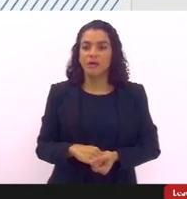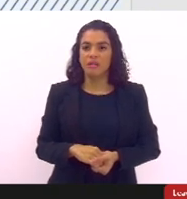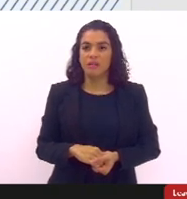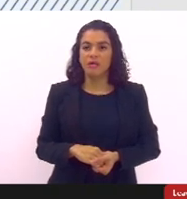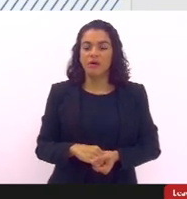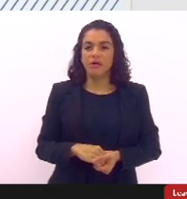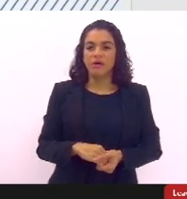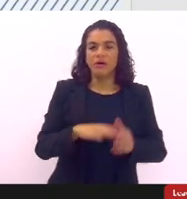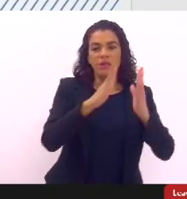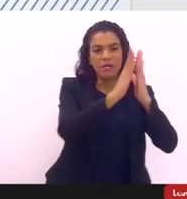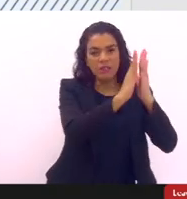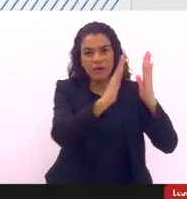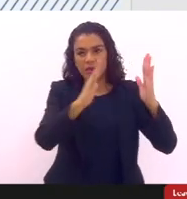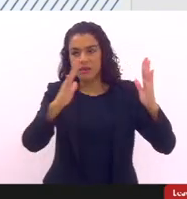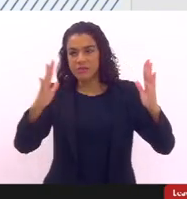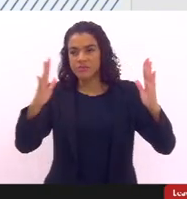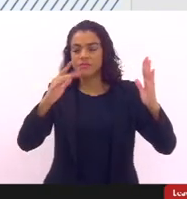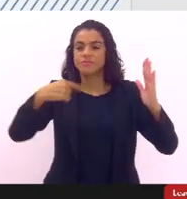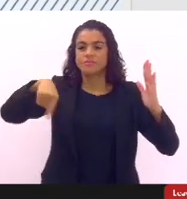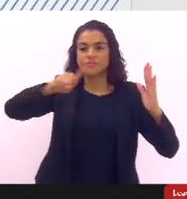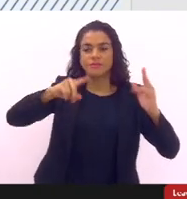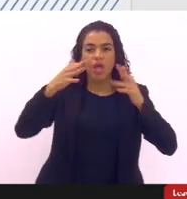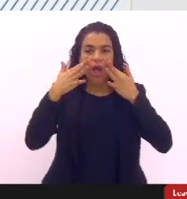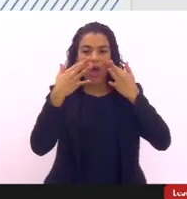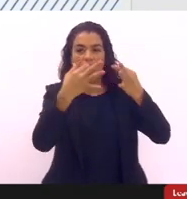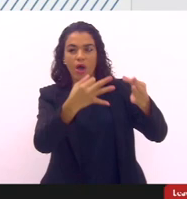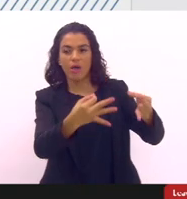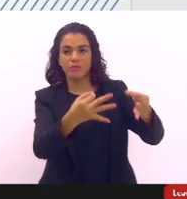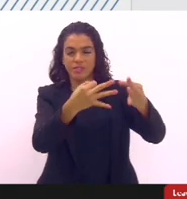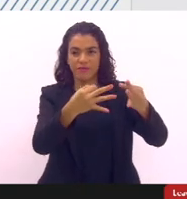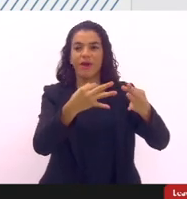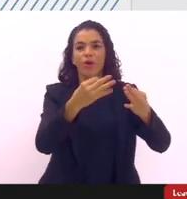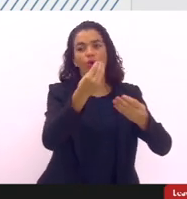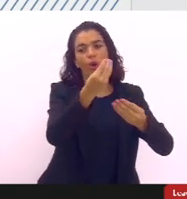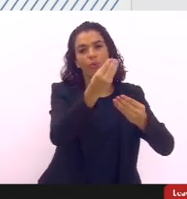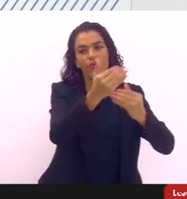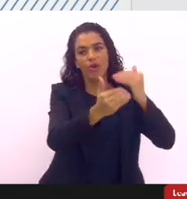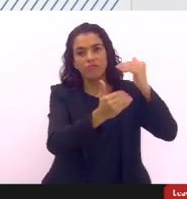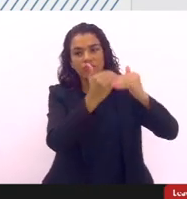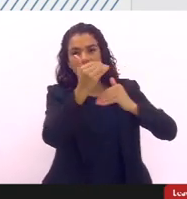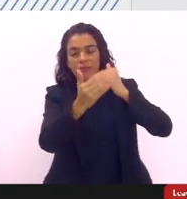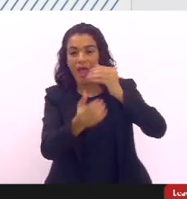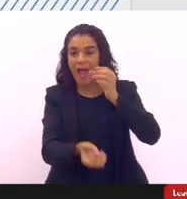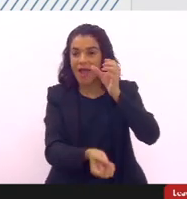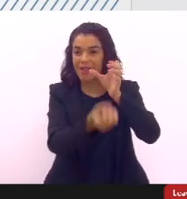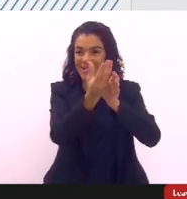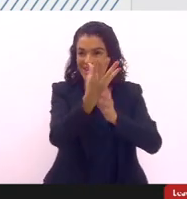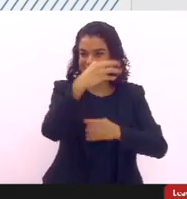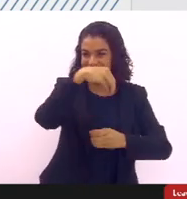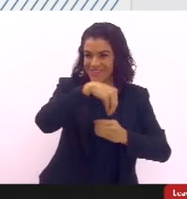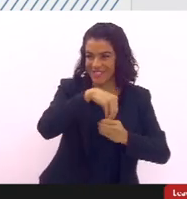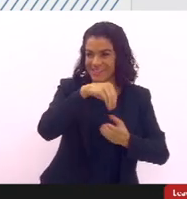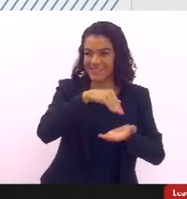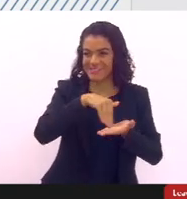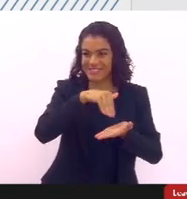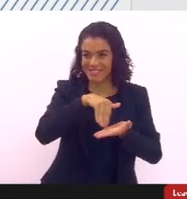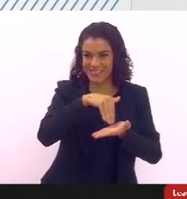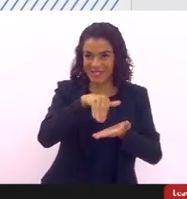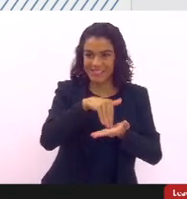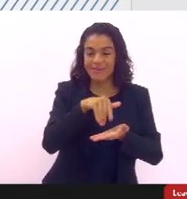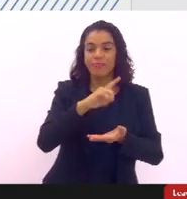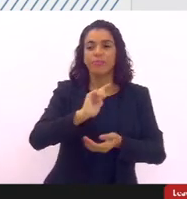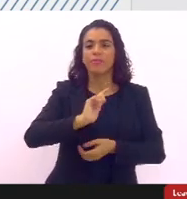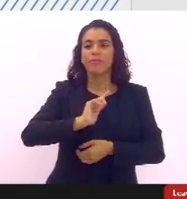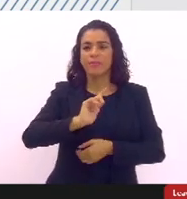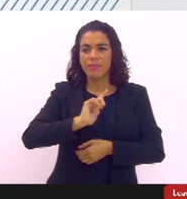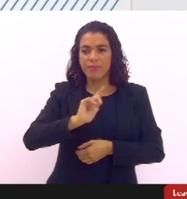Aqui é só uma linha do tempo para vocês poderem observar, na medida em que foi feita a criação interna aqui na secretaria, houve